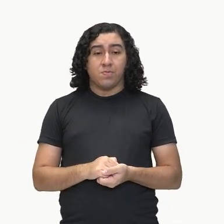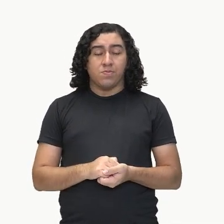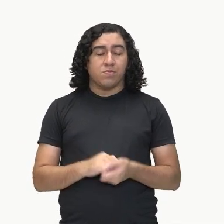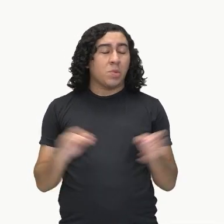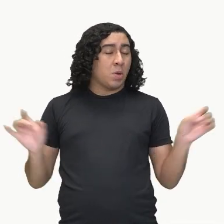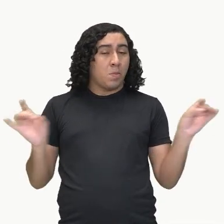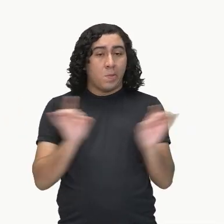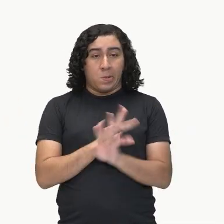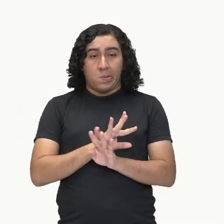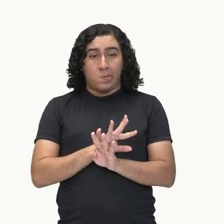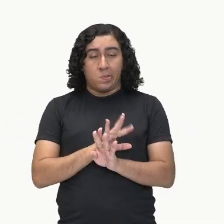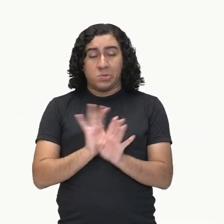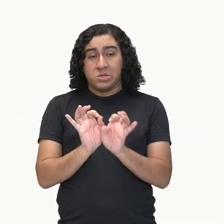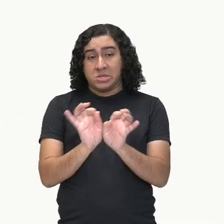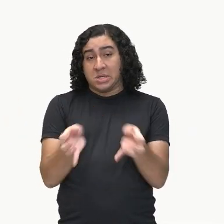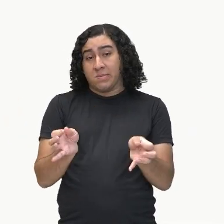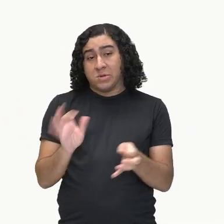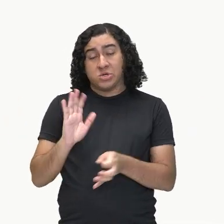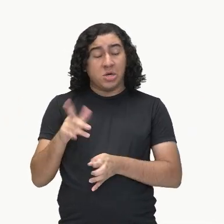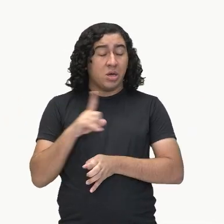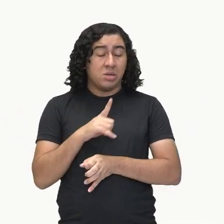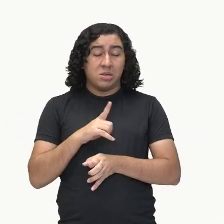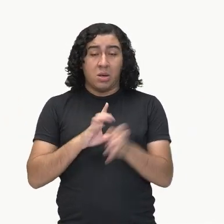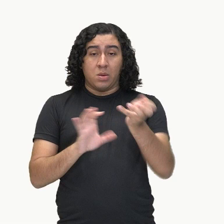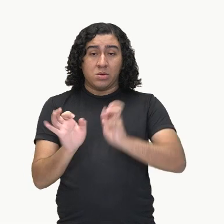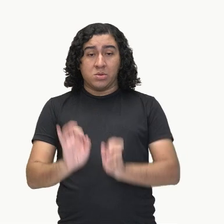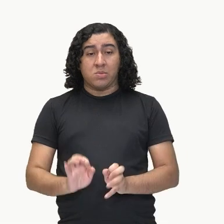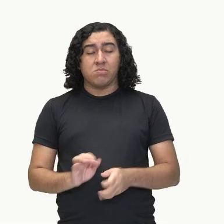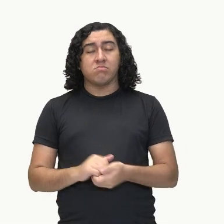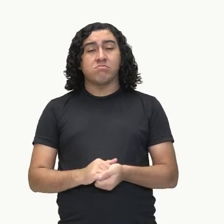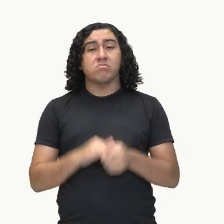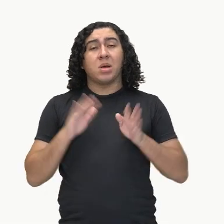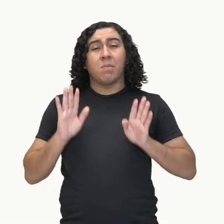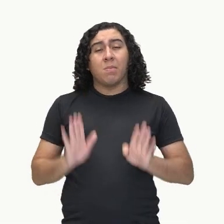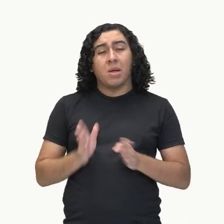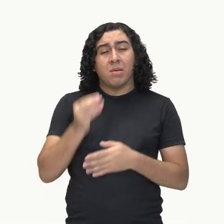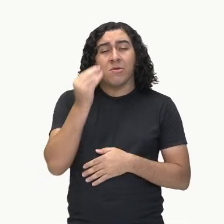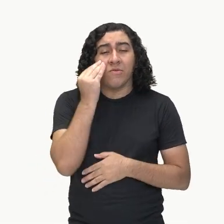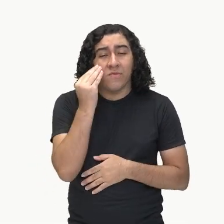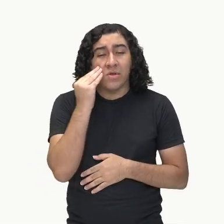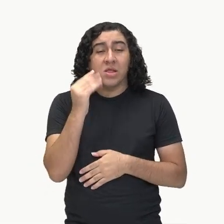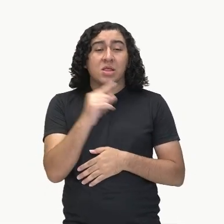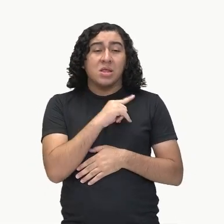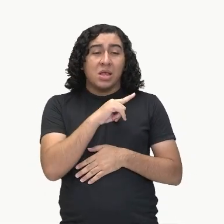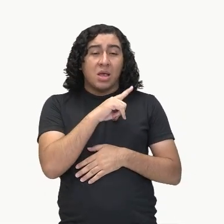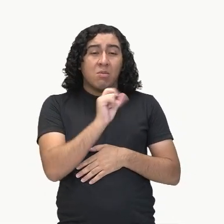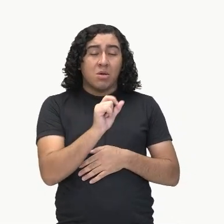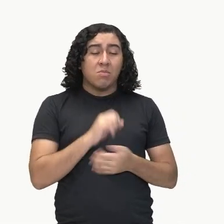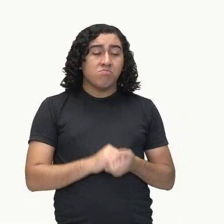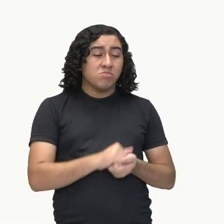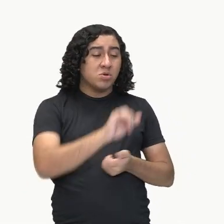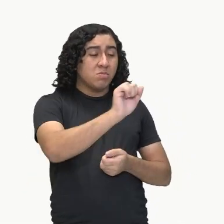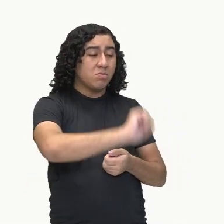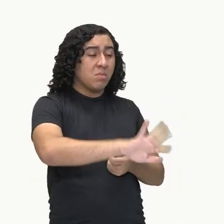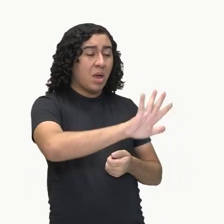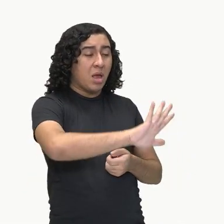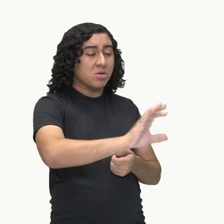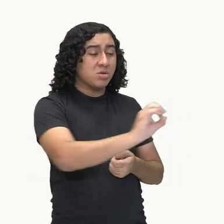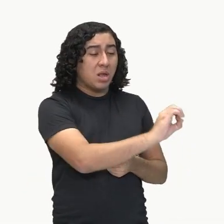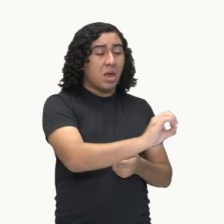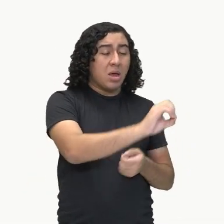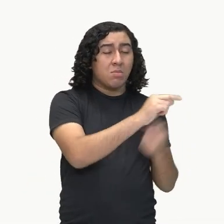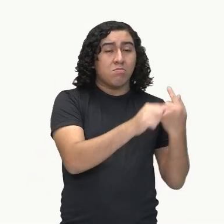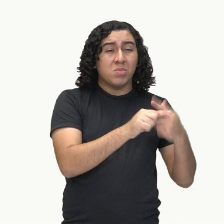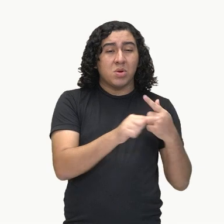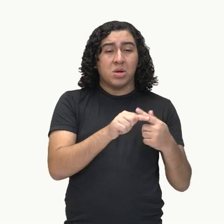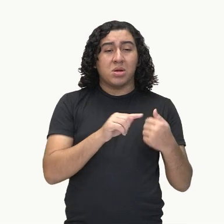Pronto. Já montamos aqui. Ah, mas olhe bem aqui, tem um sinal, tem um espaço vago. Por quê? Porque